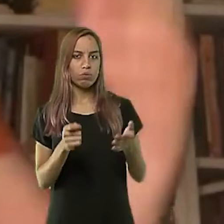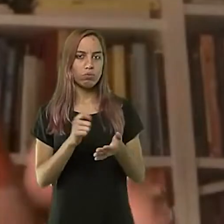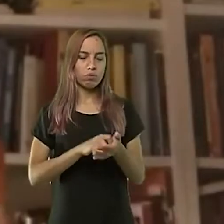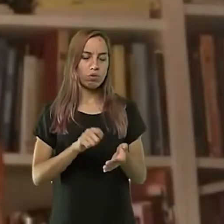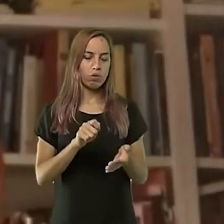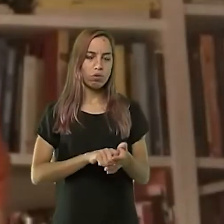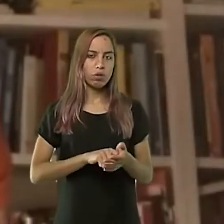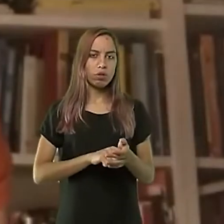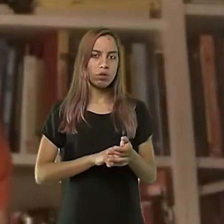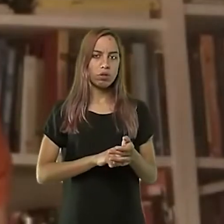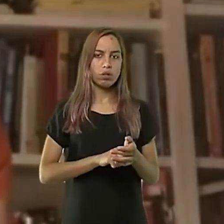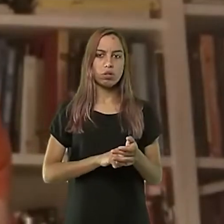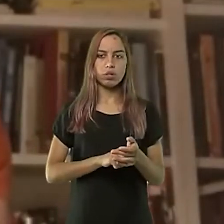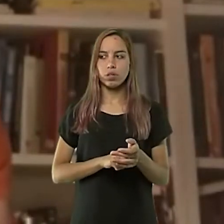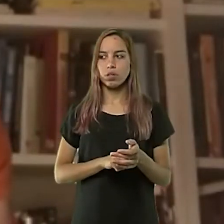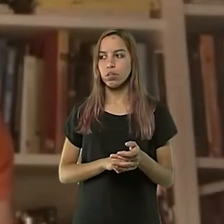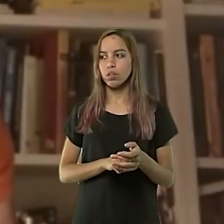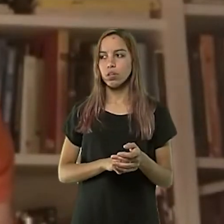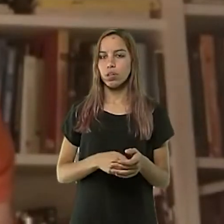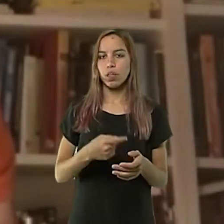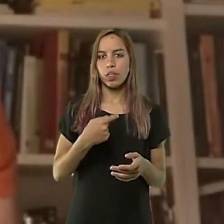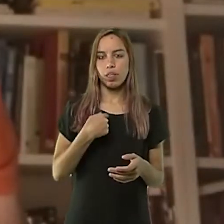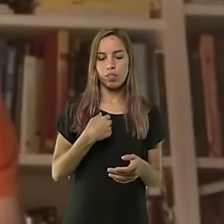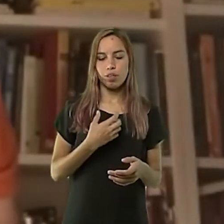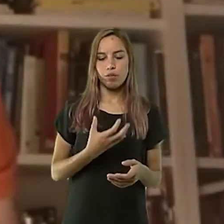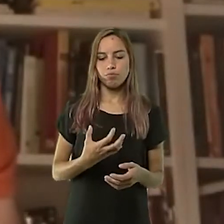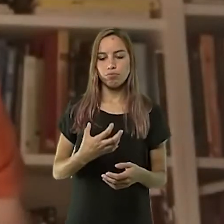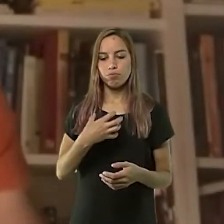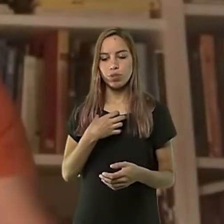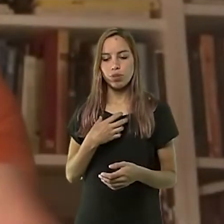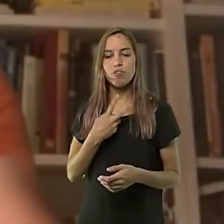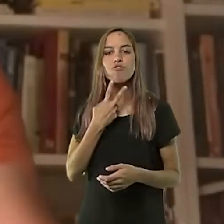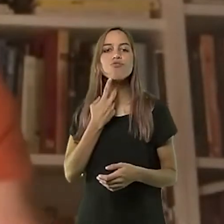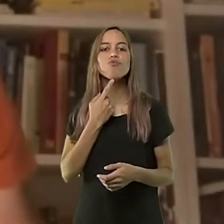estava a realizar o sonho dele de escrever uma enciclopédia falsa.